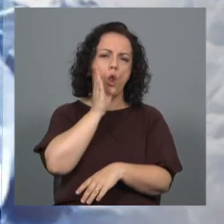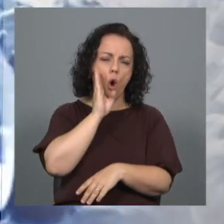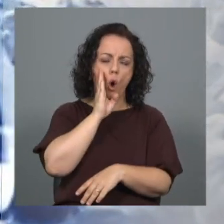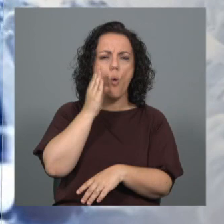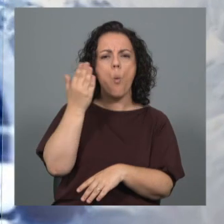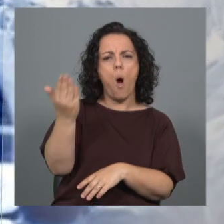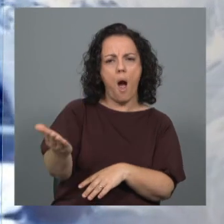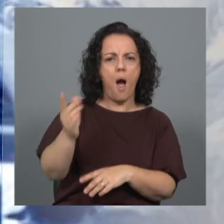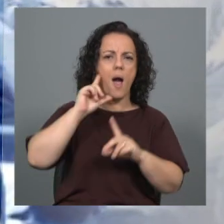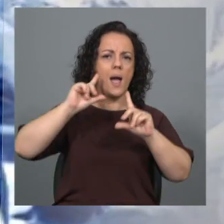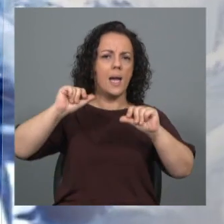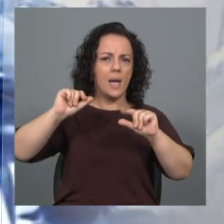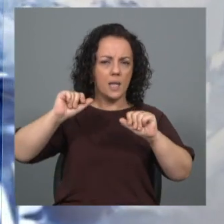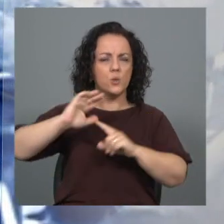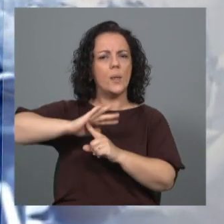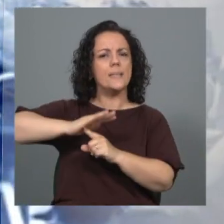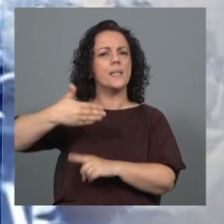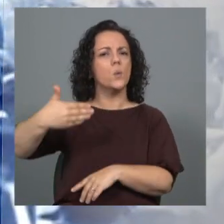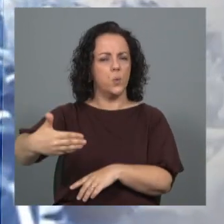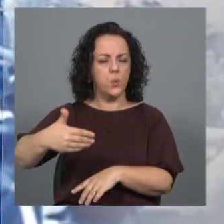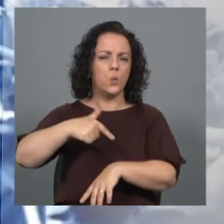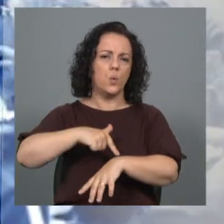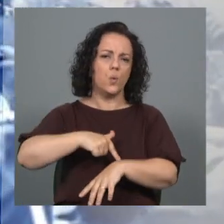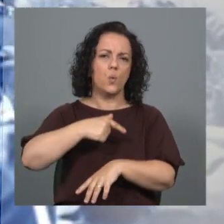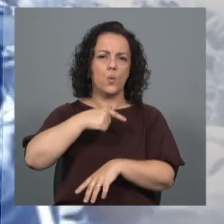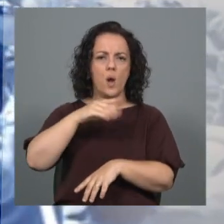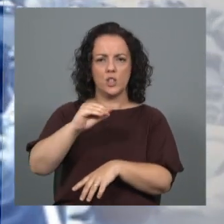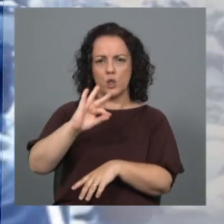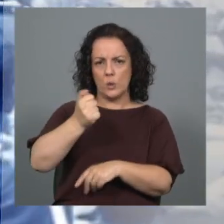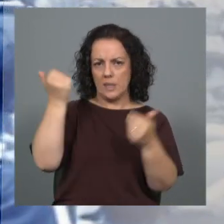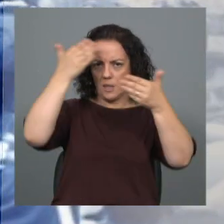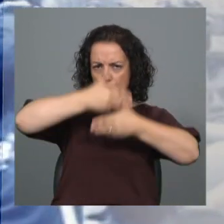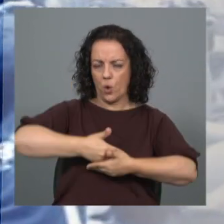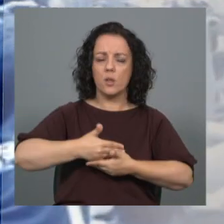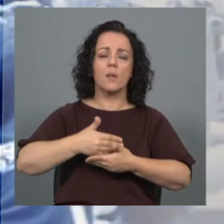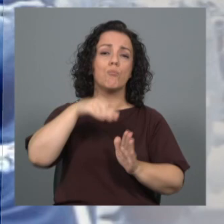ao auditório da Antena 1 para acompanhar pelas 22h45 a